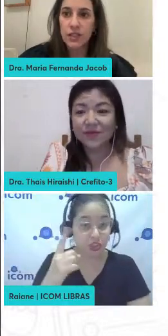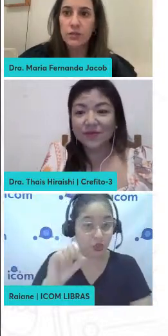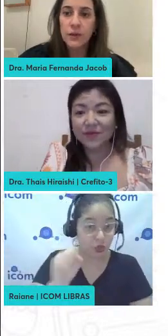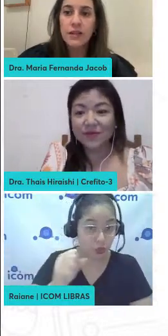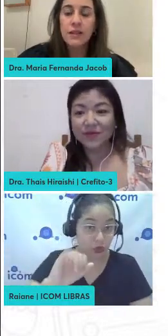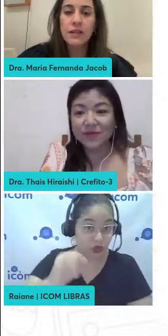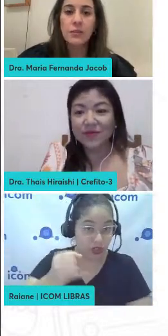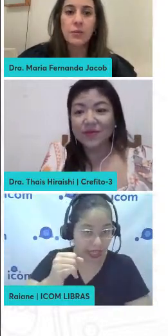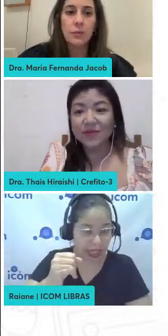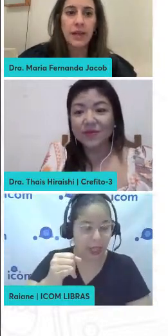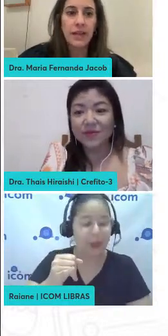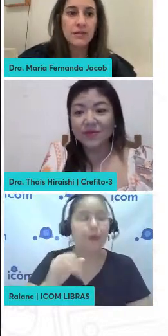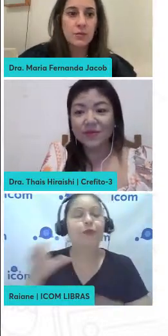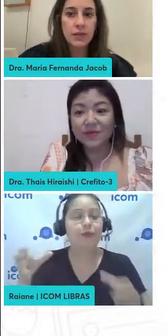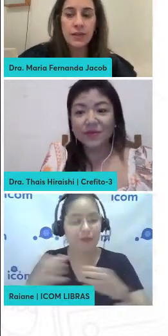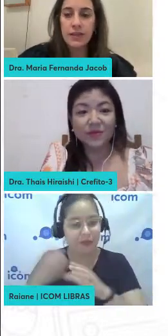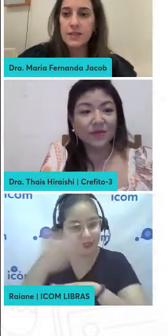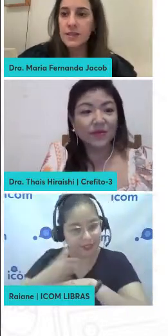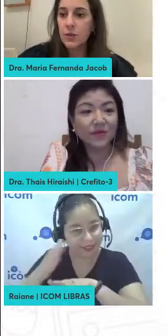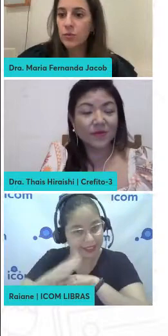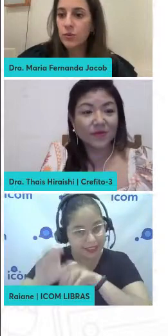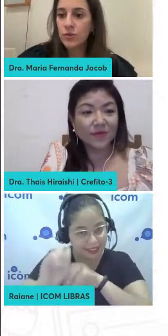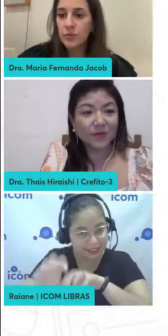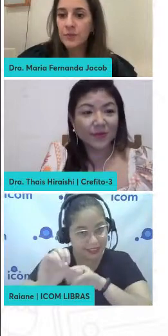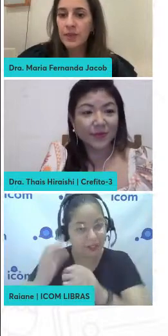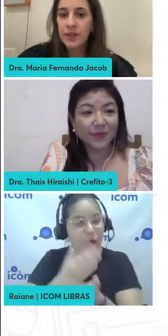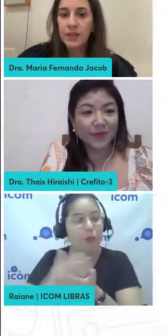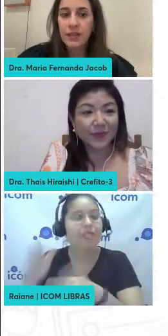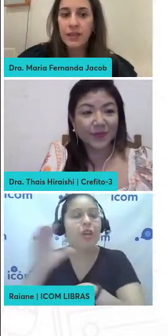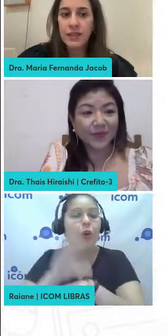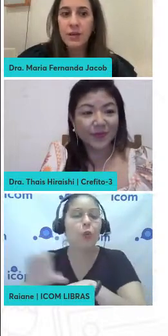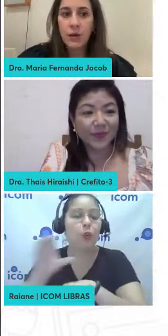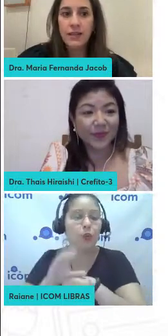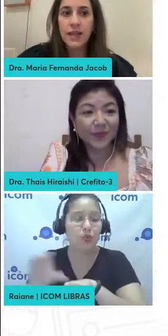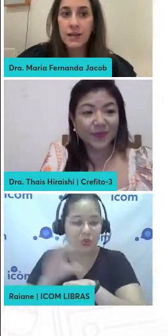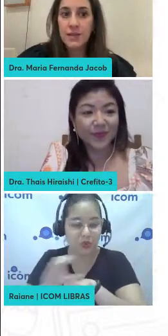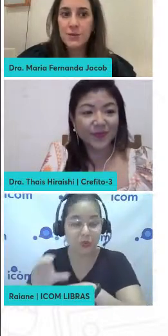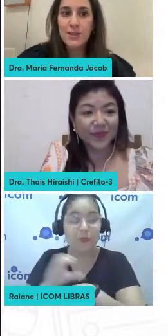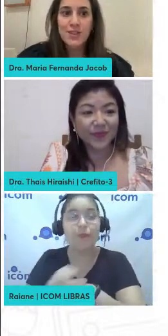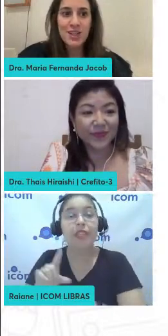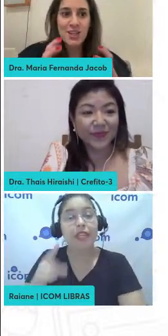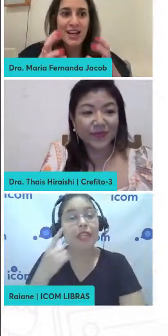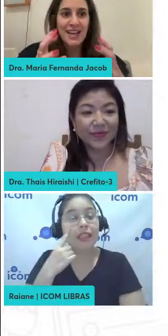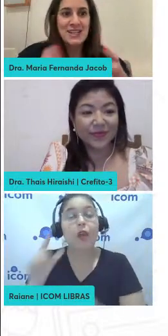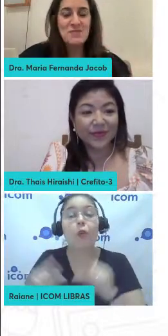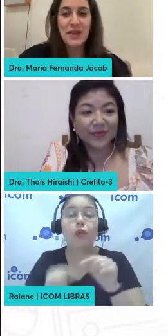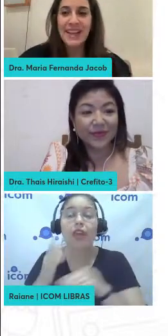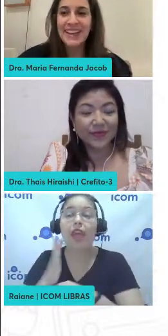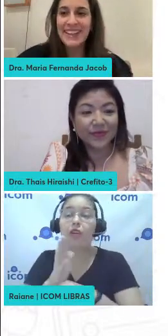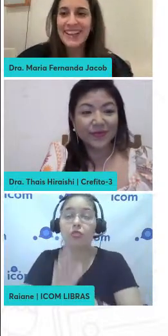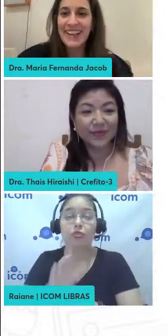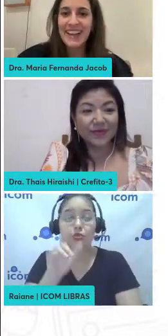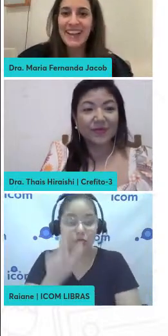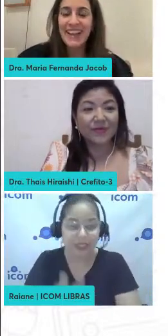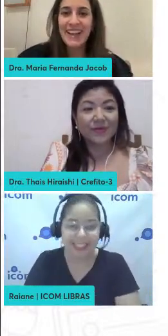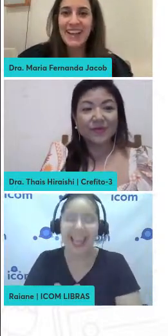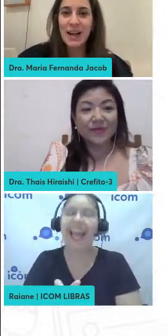de janeiro, que eu começo esse curso, e com a ideia mesmo de deixar ele